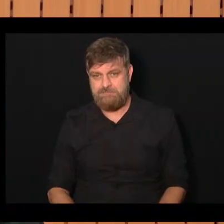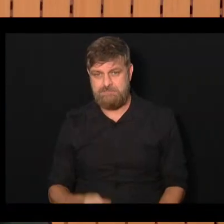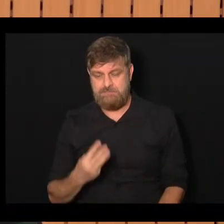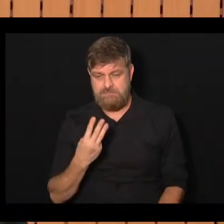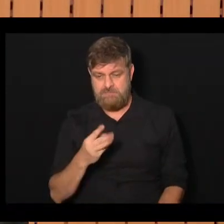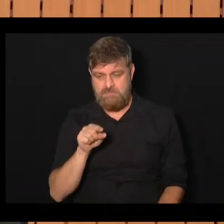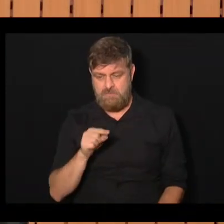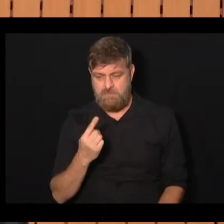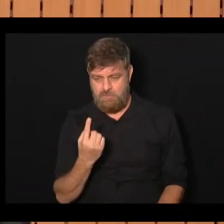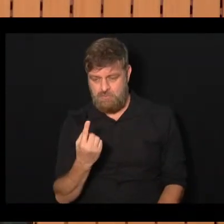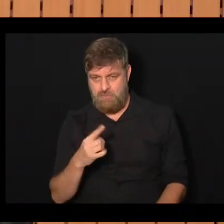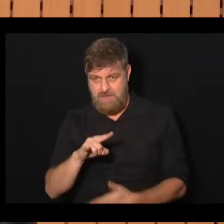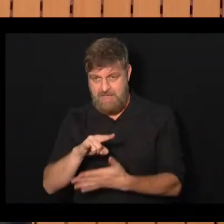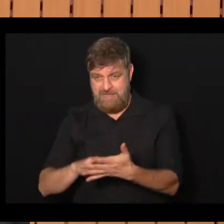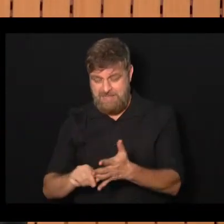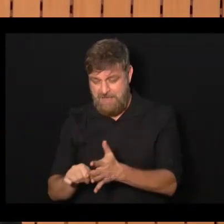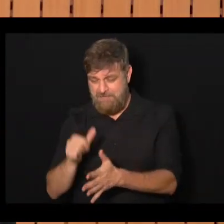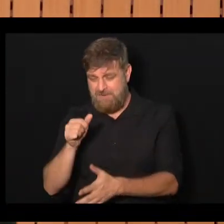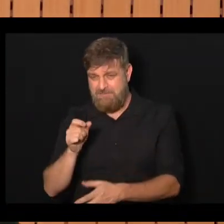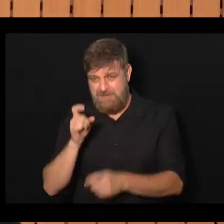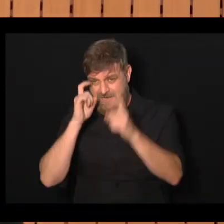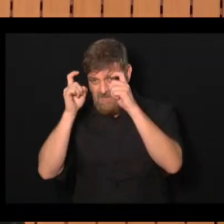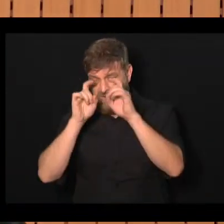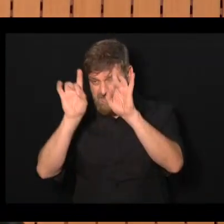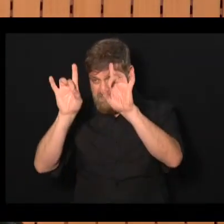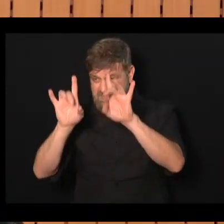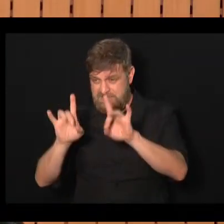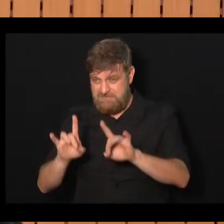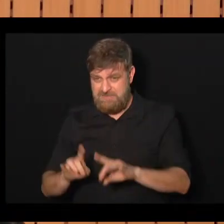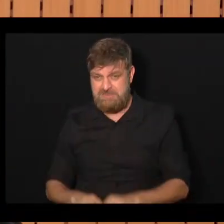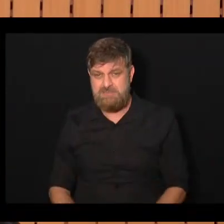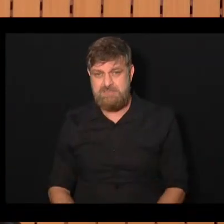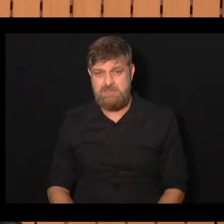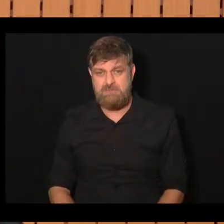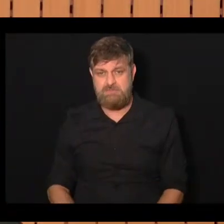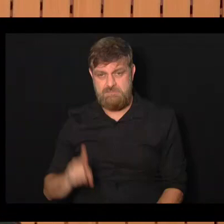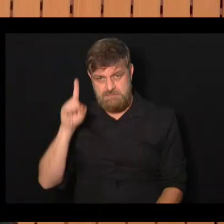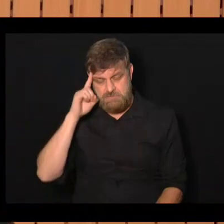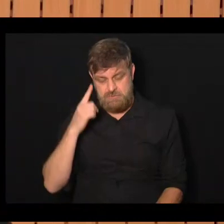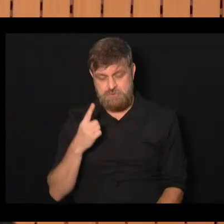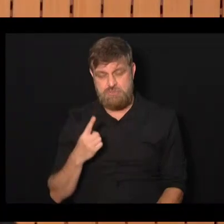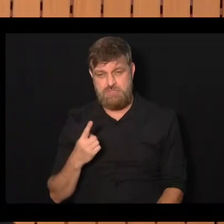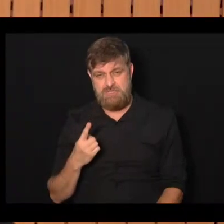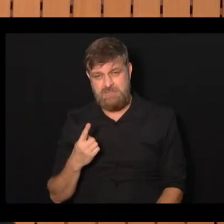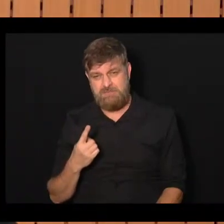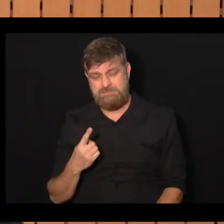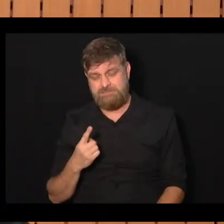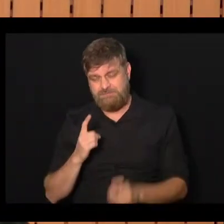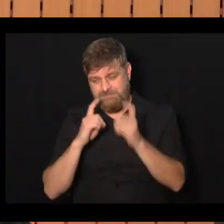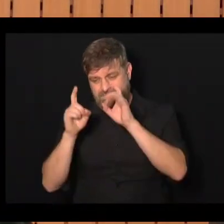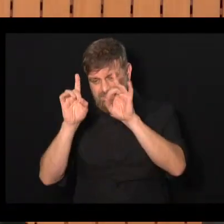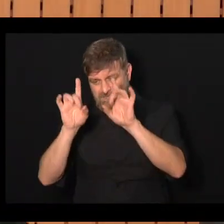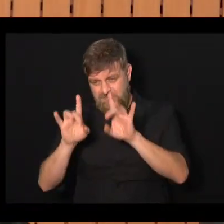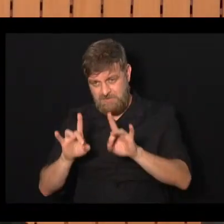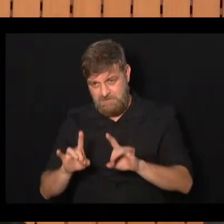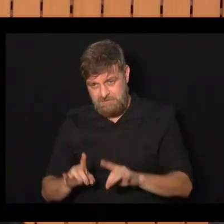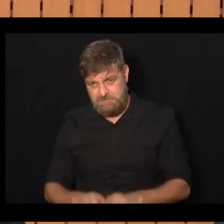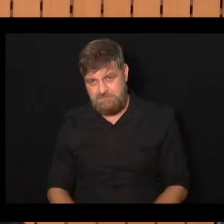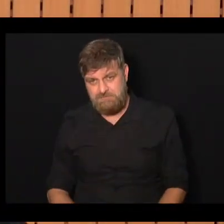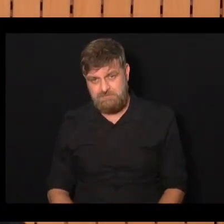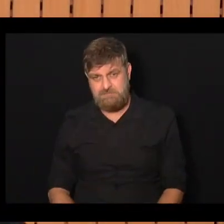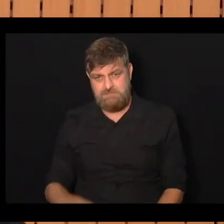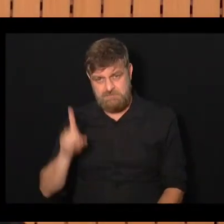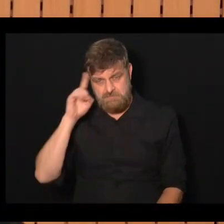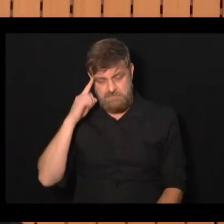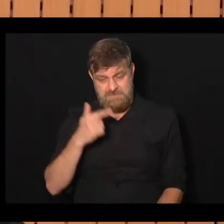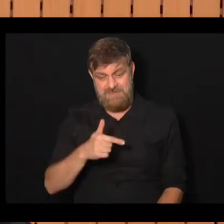13.1 da ata da primeira reunião extraordinária realizada em 27 de junho de 2019, 13.2, ata da segunda reunião extraordinária